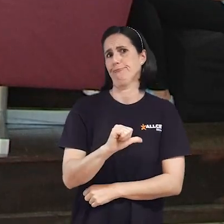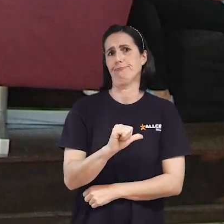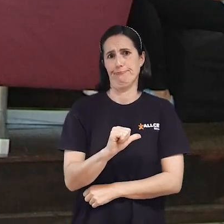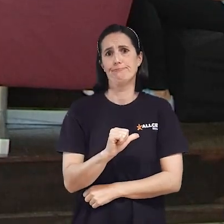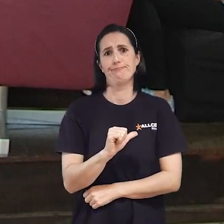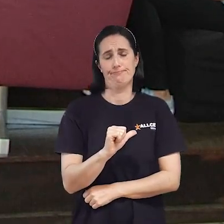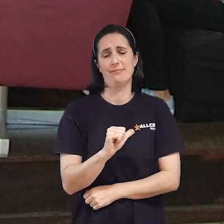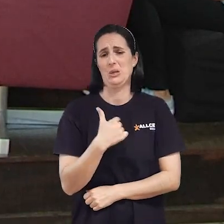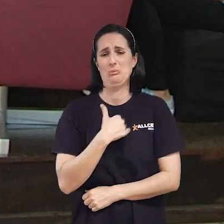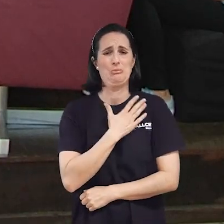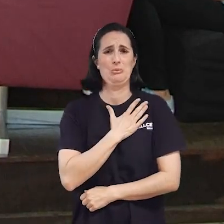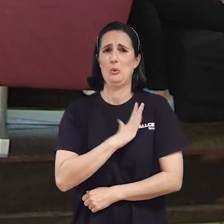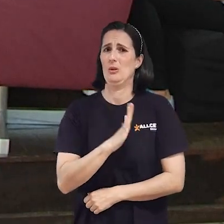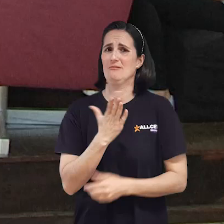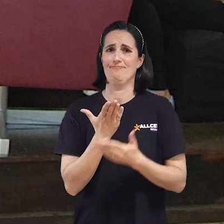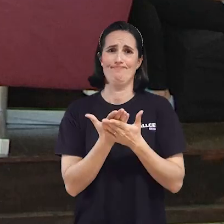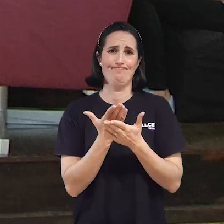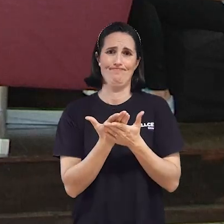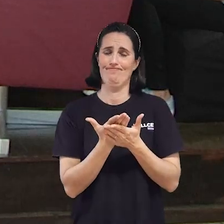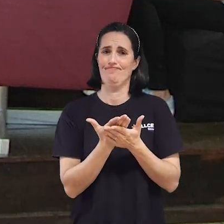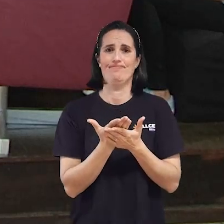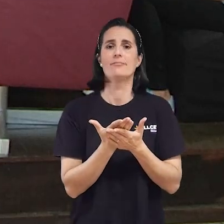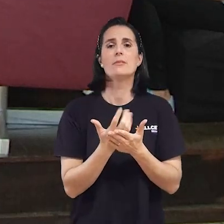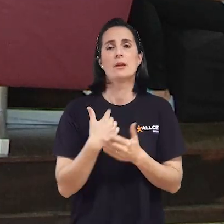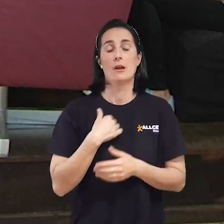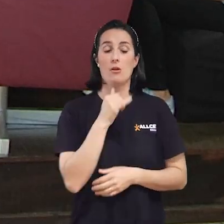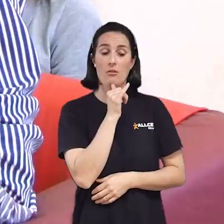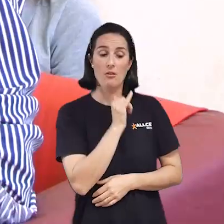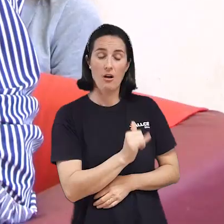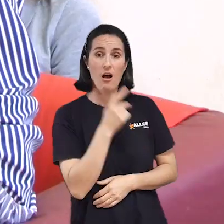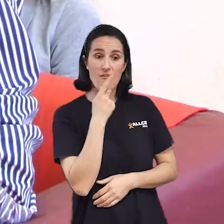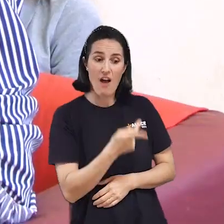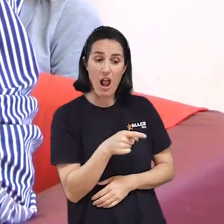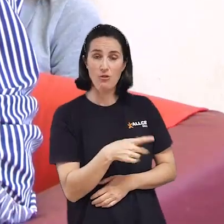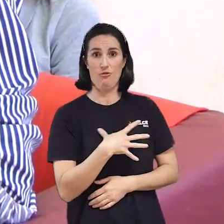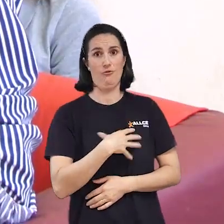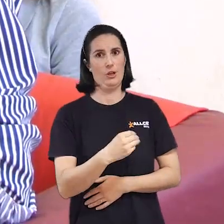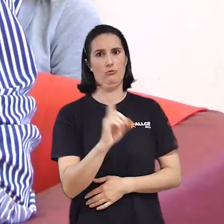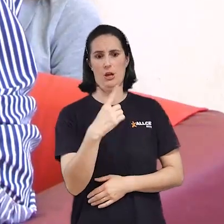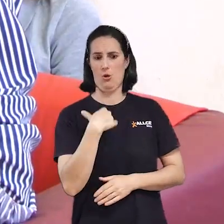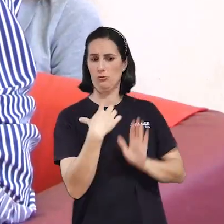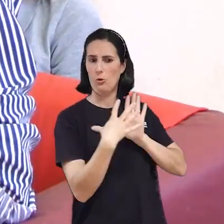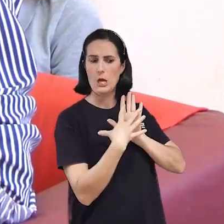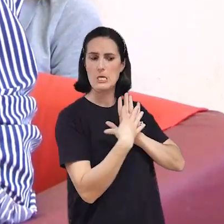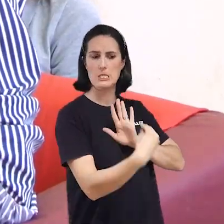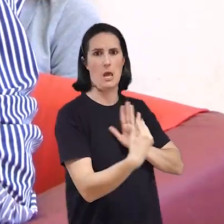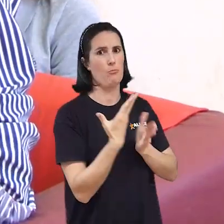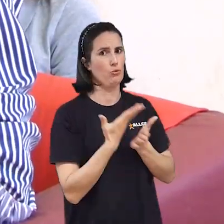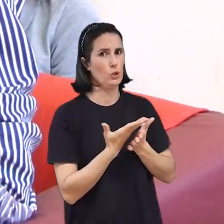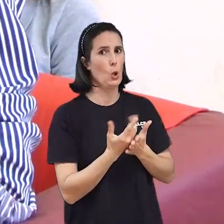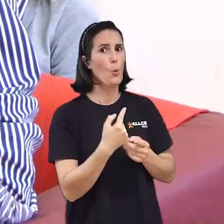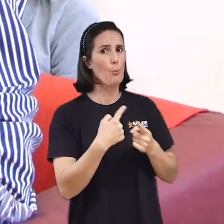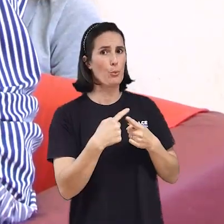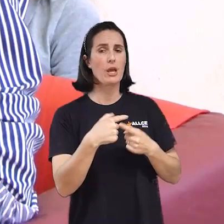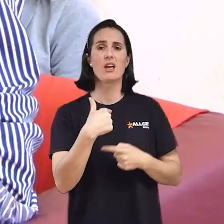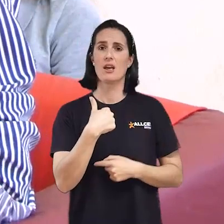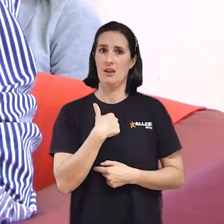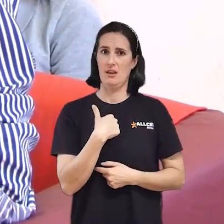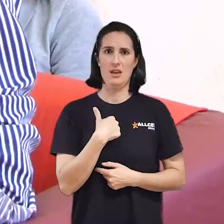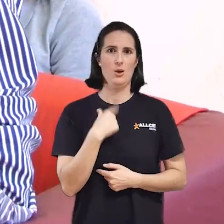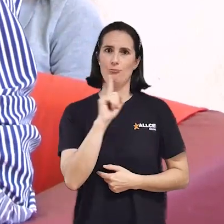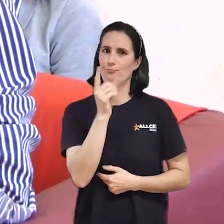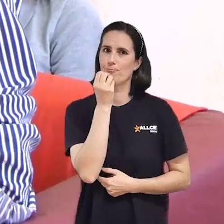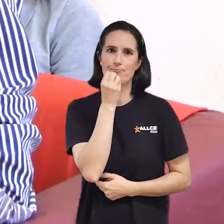eu reconheço que eu era um péssimo aluno, não gostava de estudar, né? E sempre falo para os meus filhos não me terem